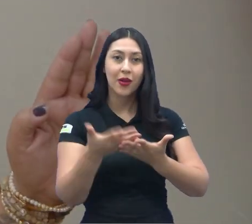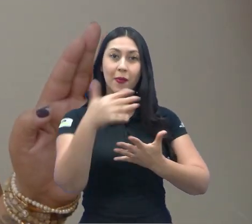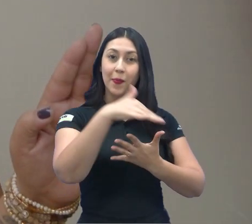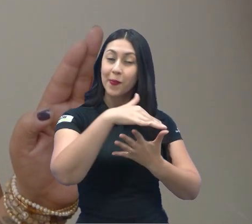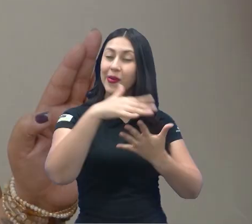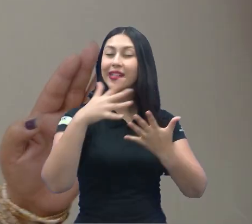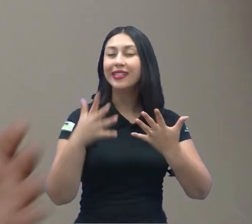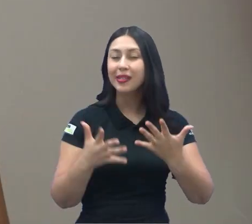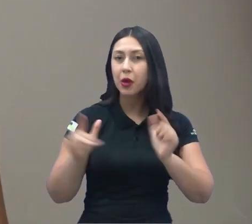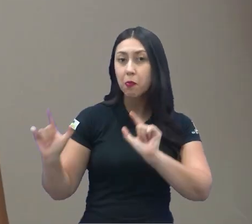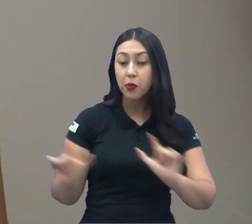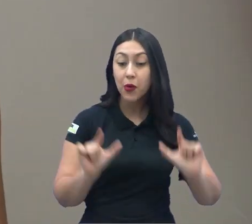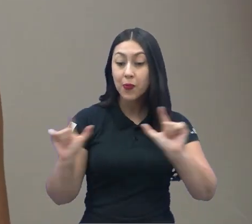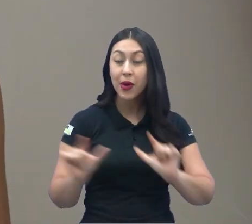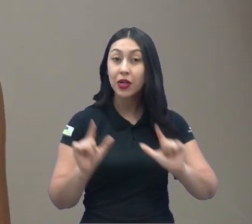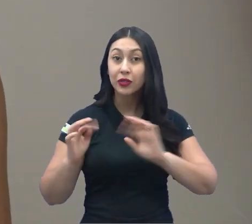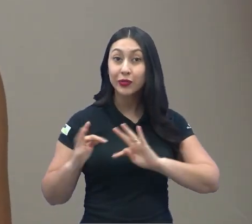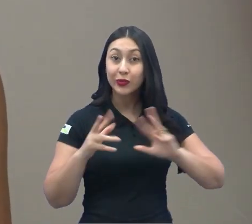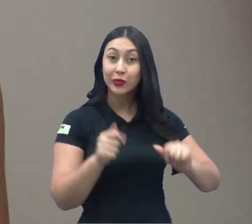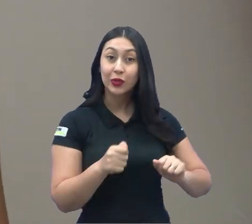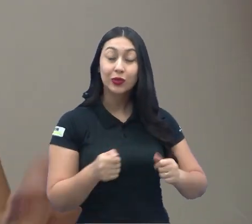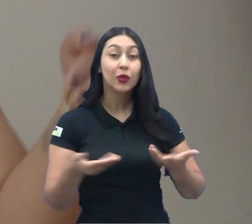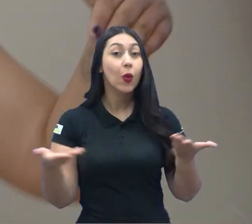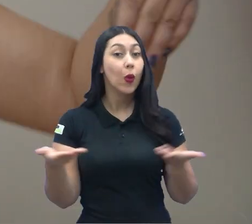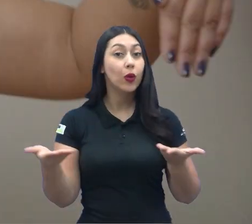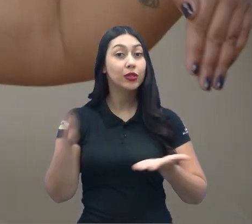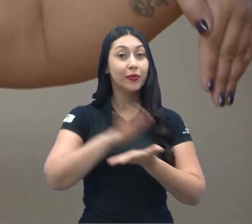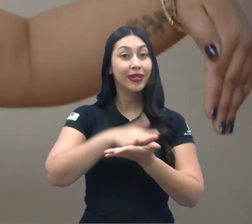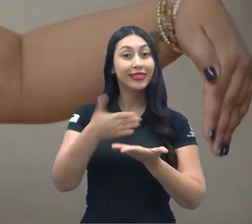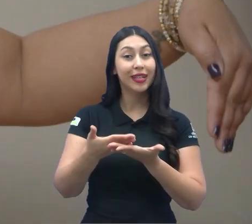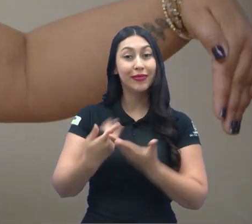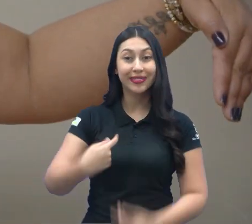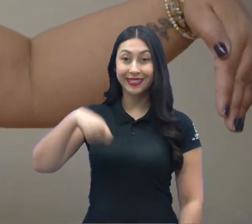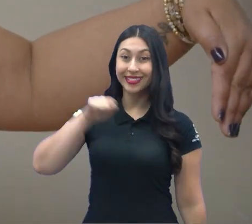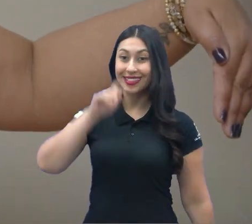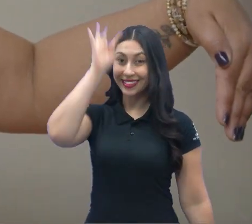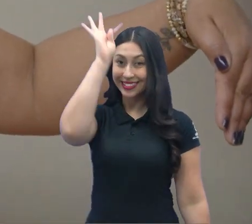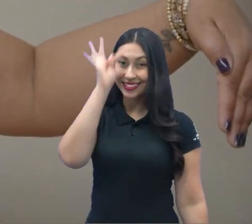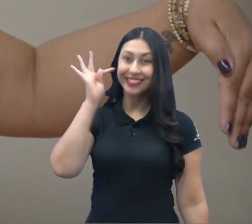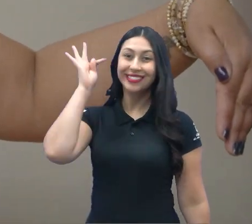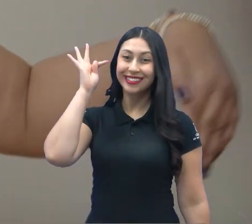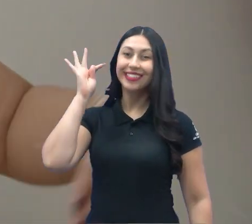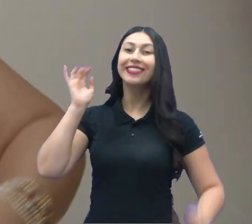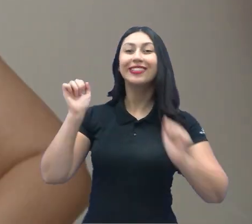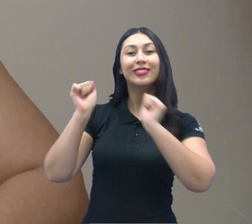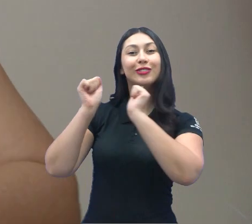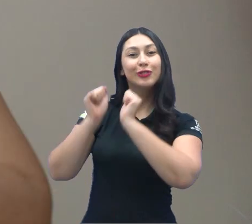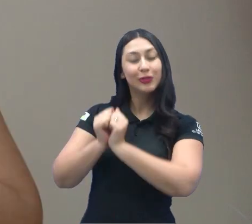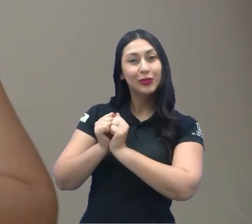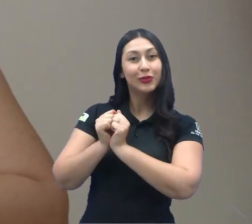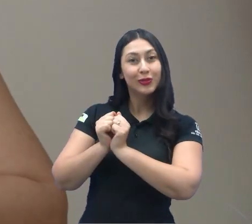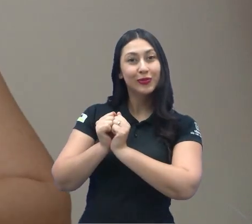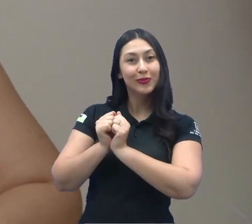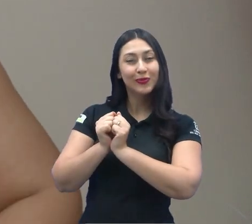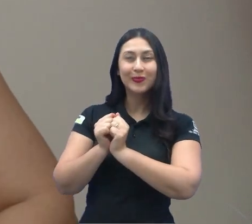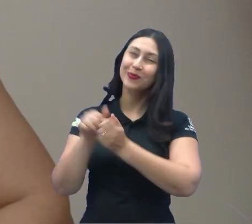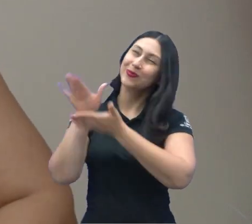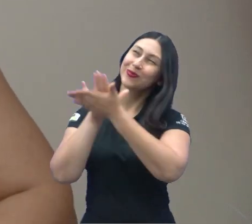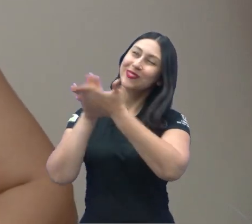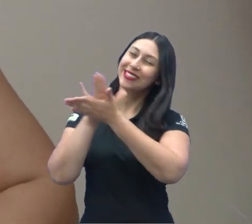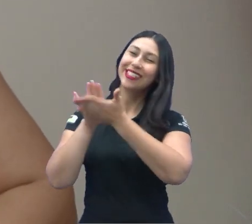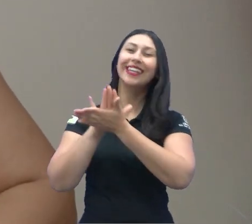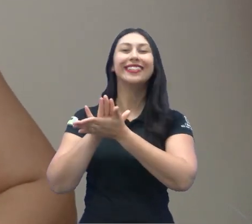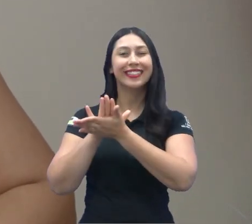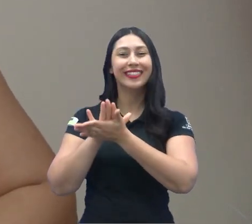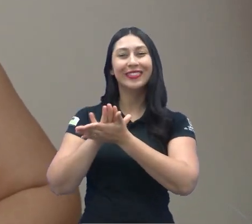nossa programação. E hoje a nossa intérprete é a Tamires Caetano, que está aqui do meu ladinho. Tamires, muito obrigada, viu? Seja